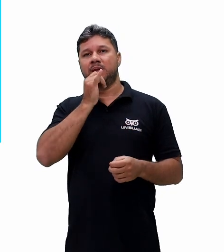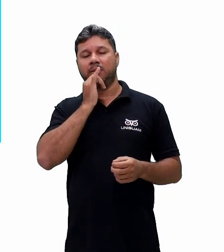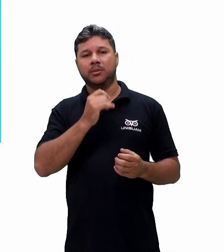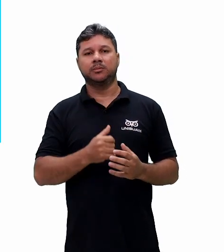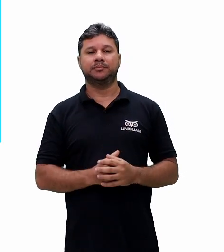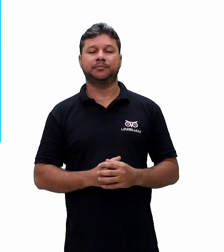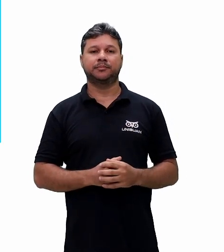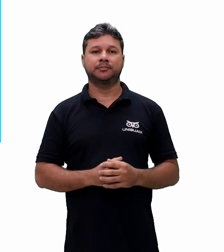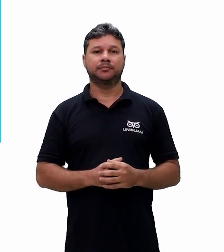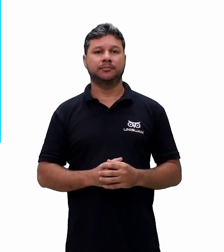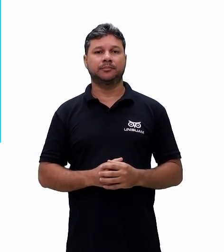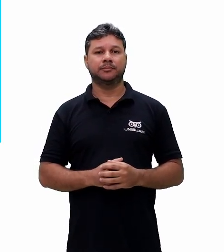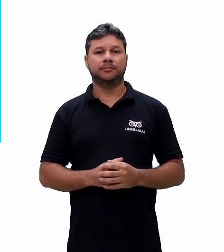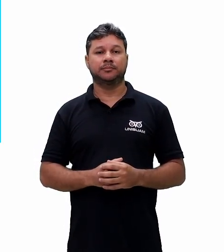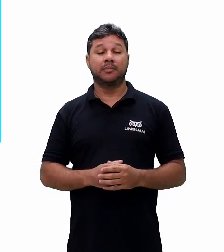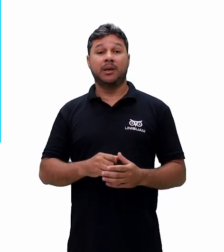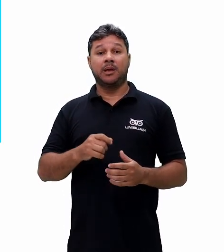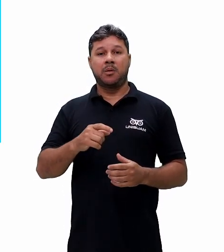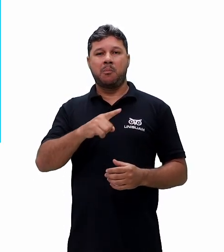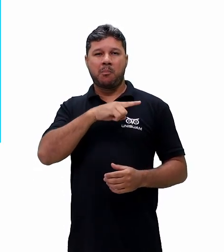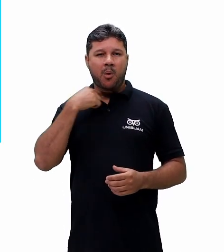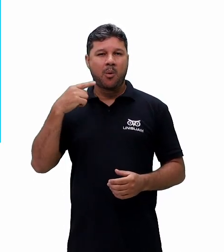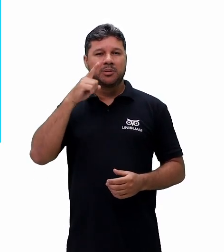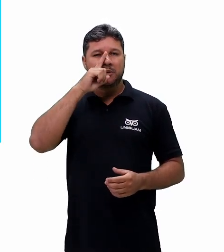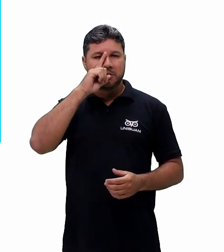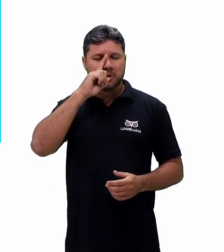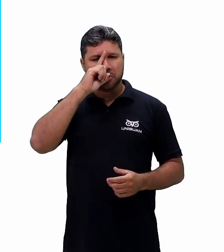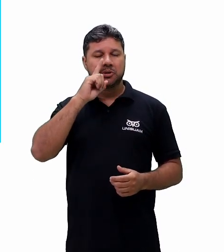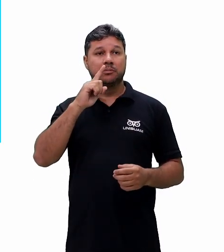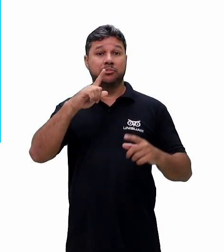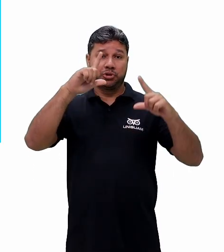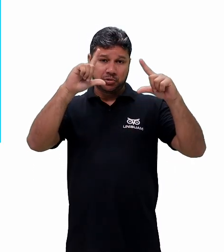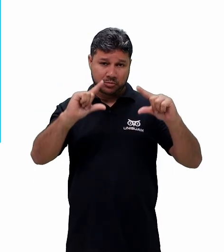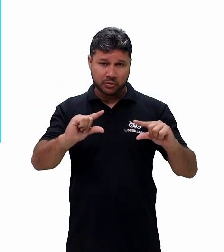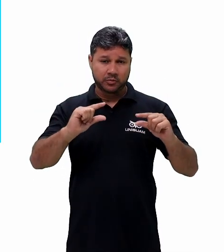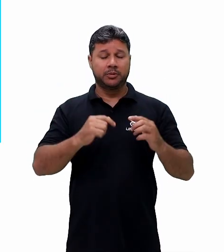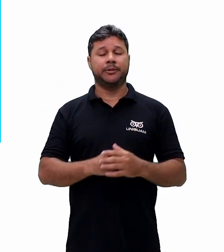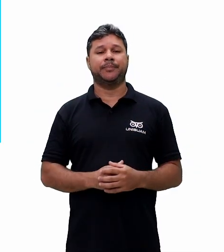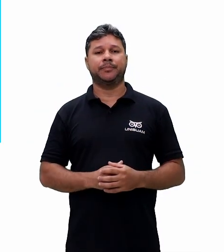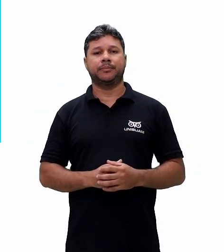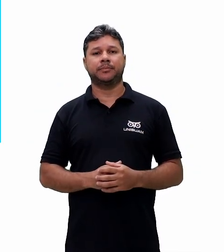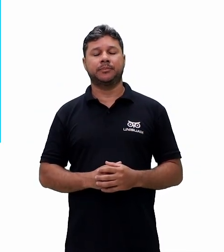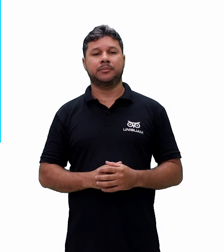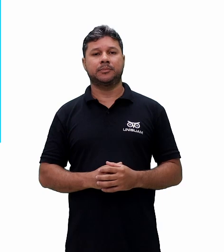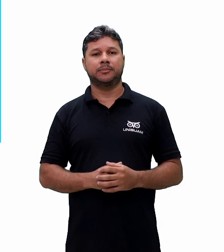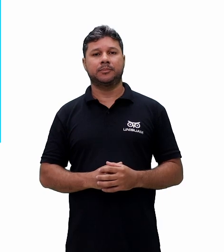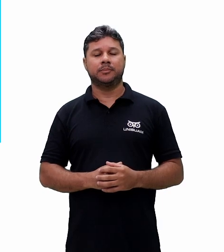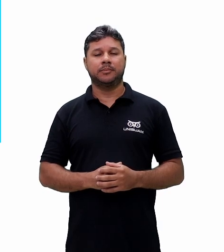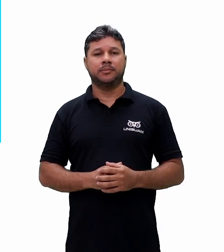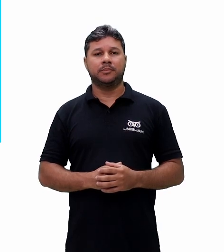científica, tais como redução do risco de morte,